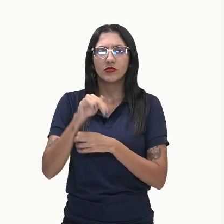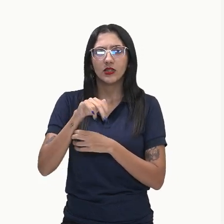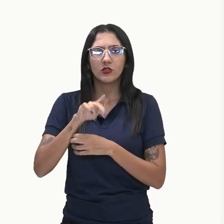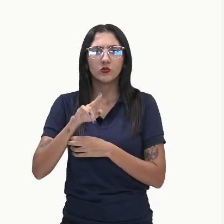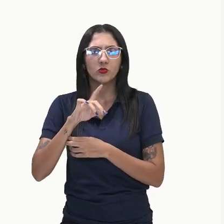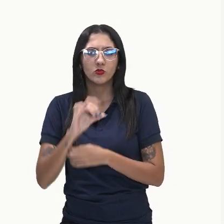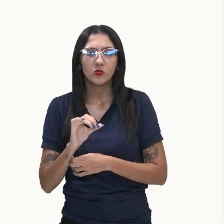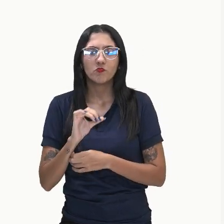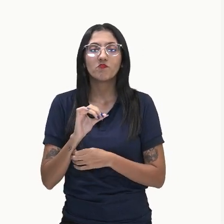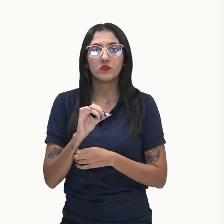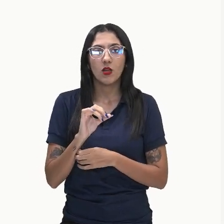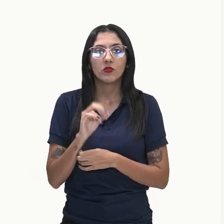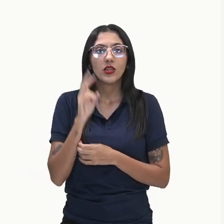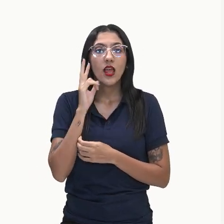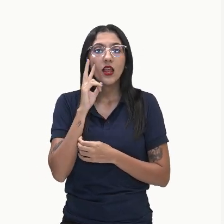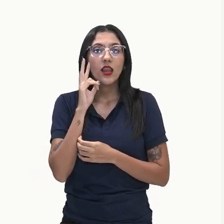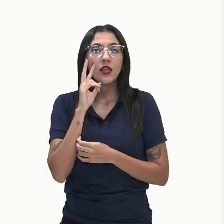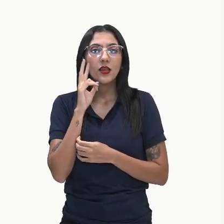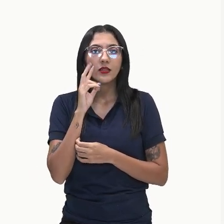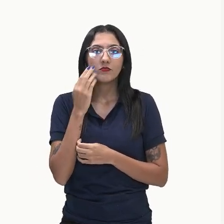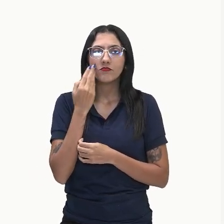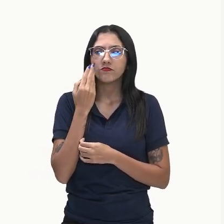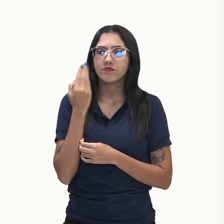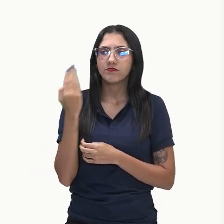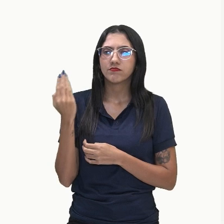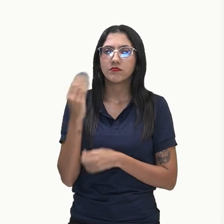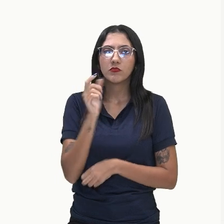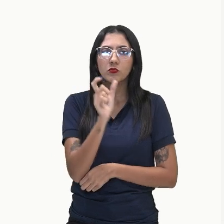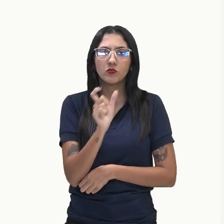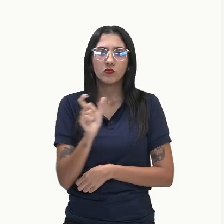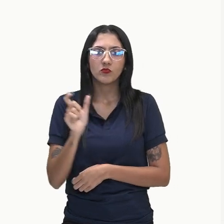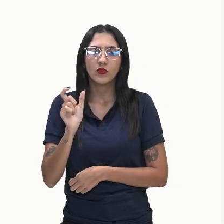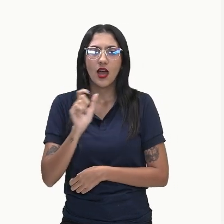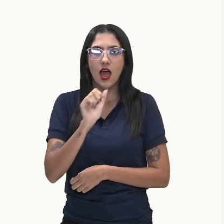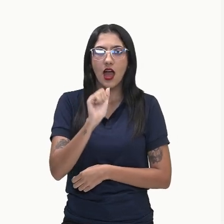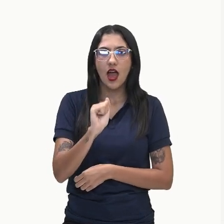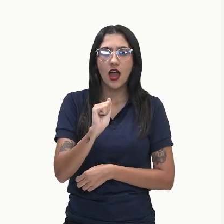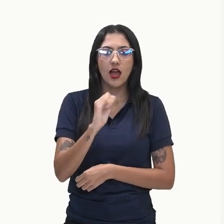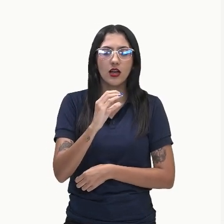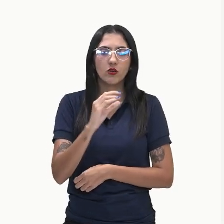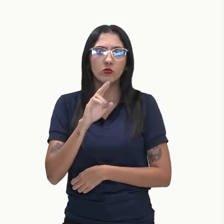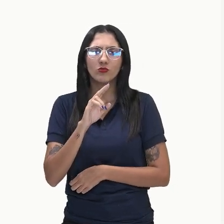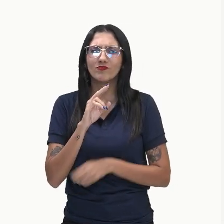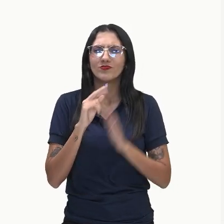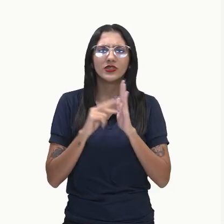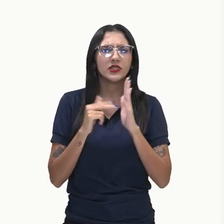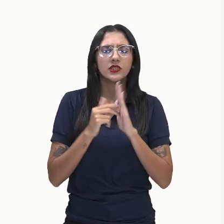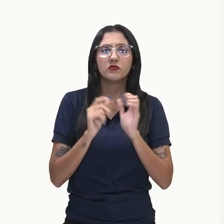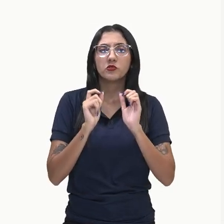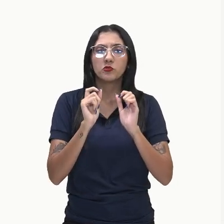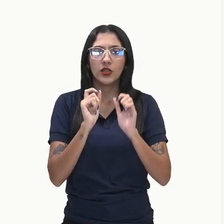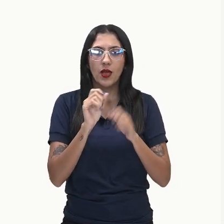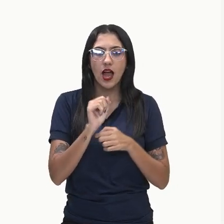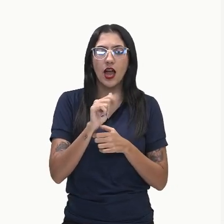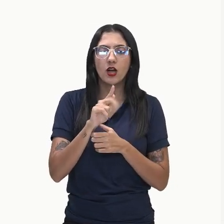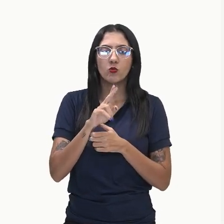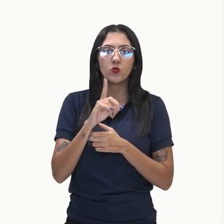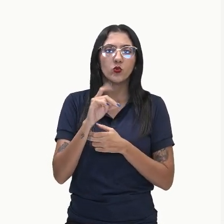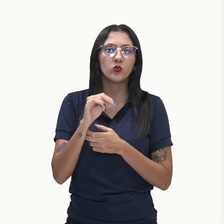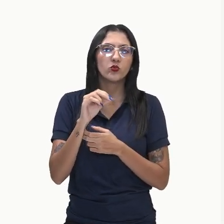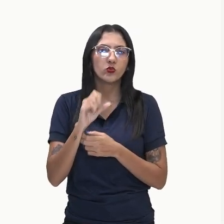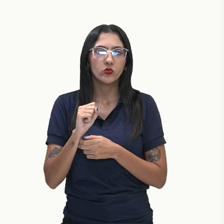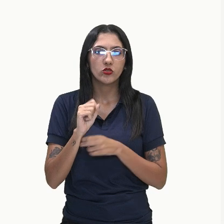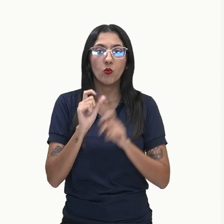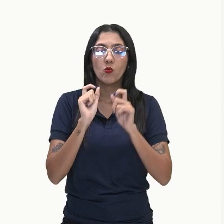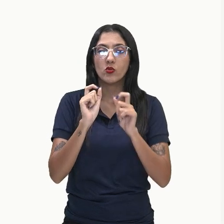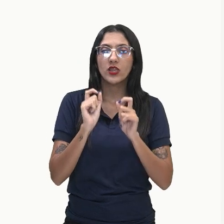relaciona, lê com calma o nome, ó, acutângulo, agudo, entendeu? Ângulos agudos, que são